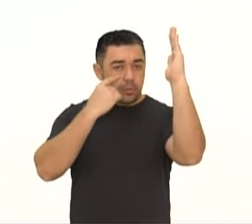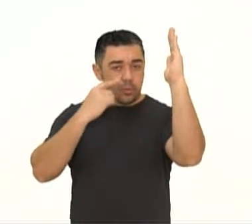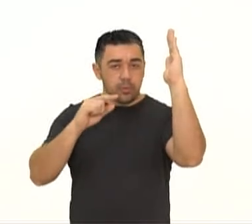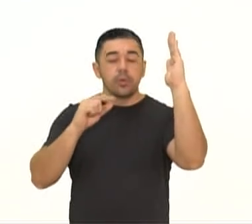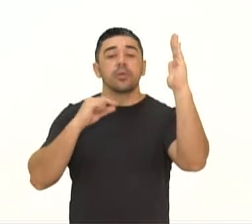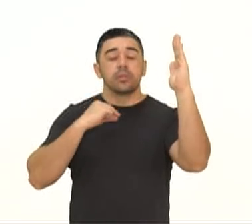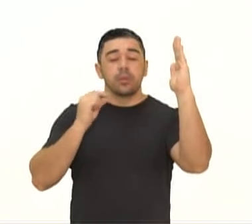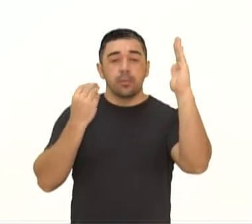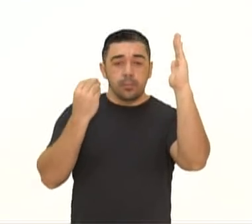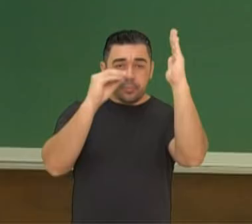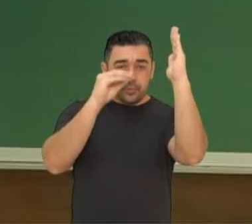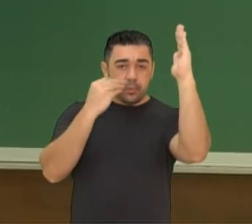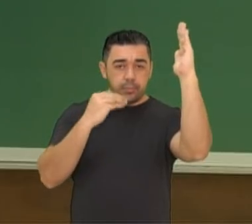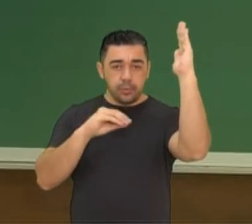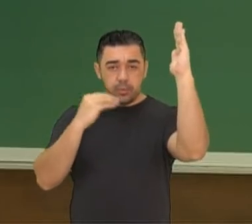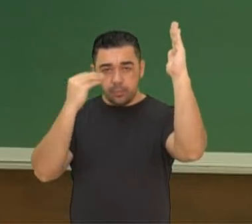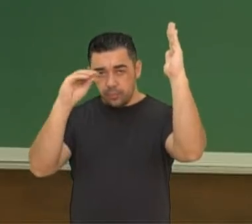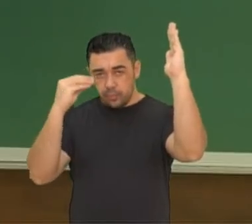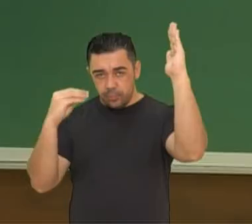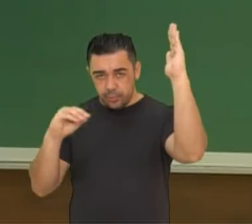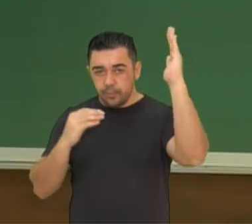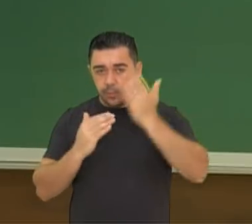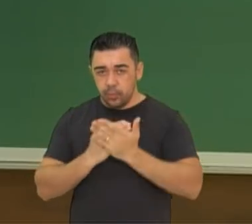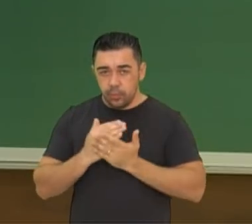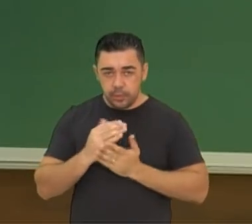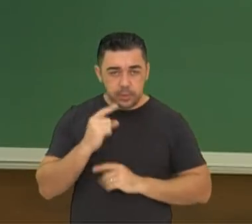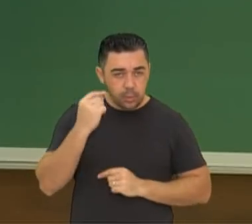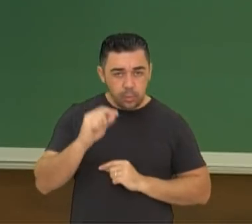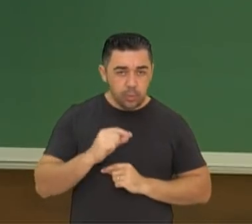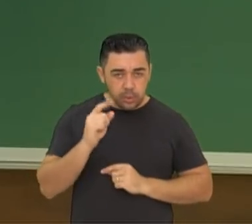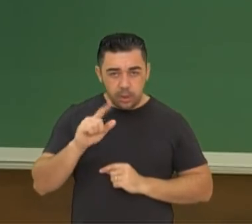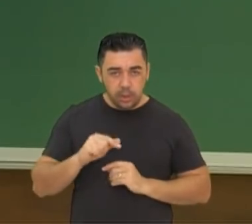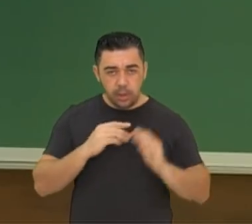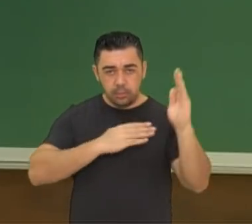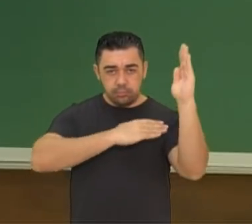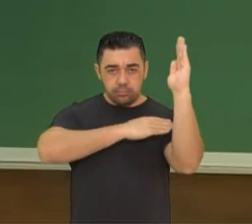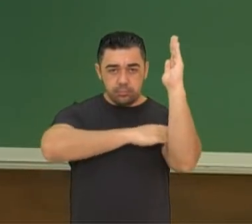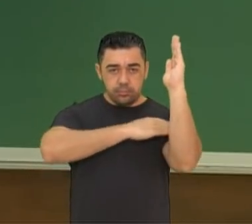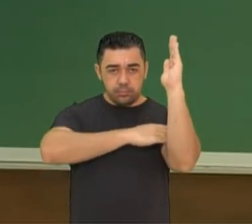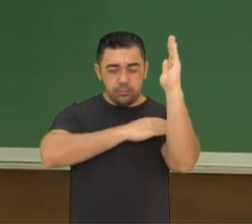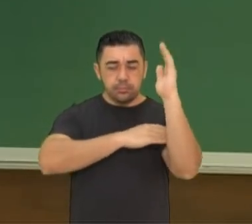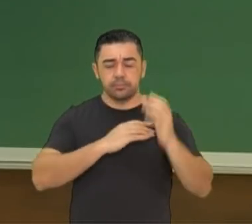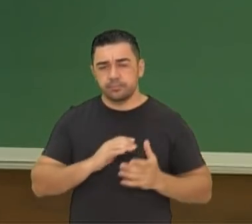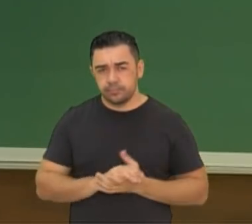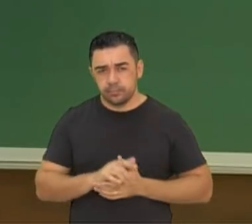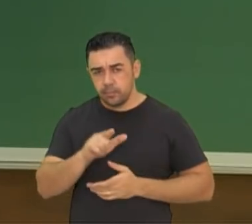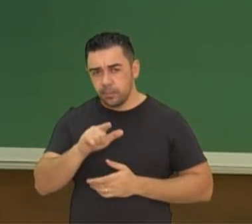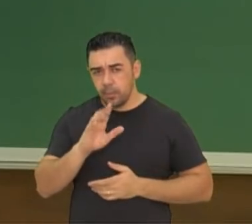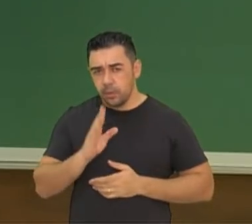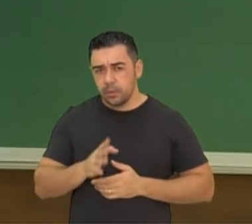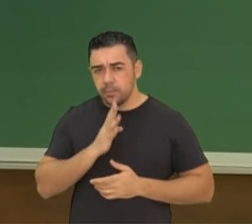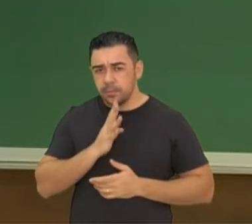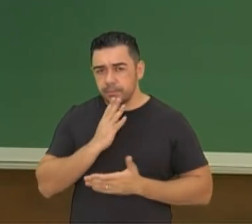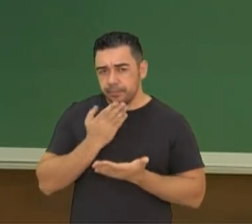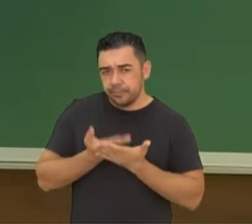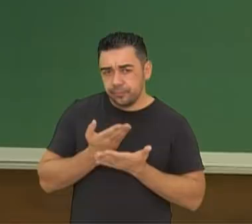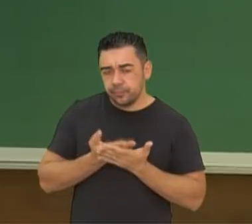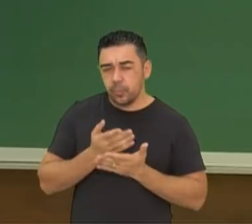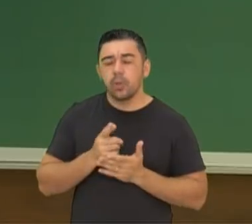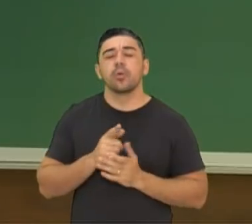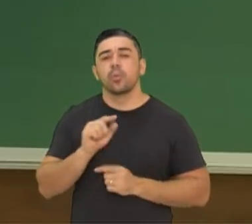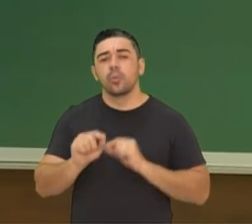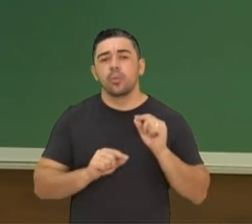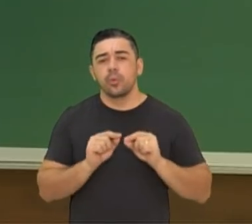plano cartesiano. Então, para a gente poder começar, vamos recordar a ideia de plano cartesiano. Provavelmente você já estudou lá em